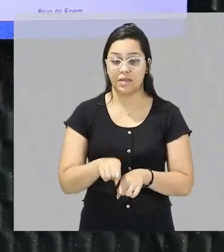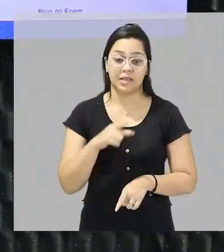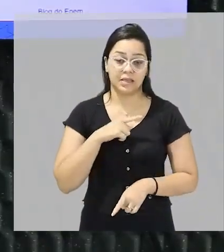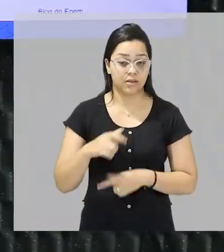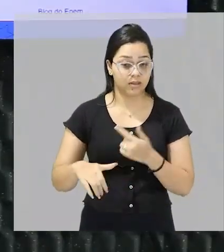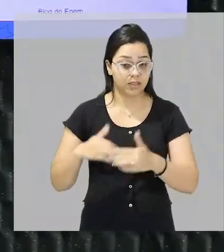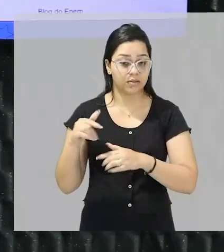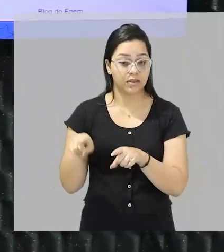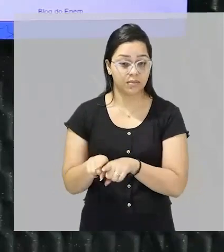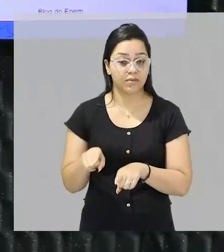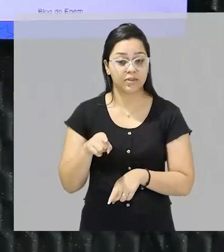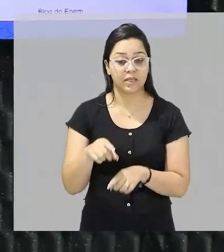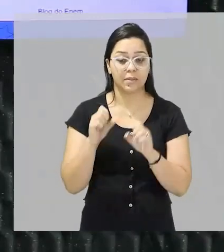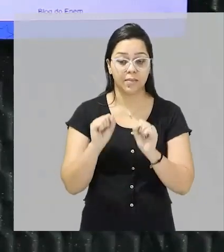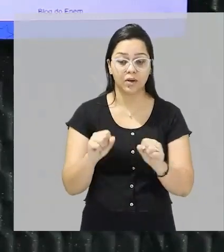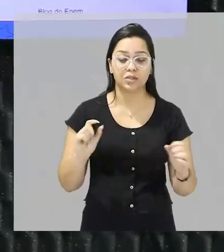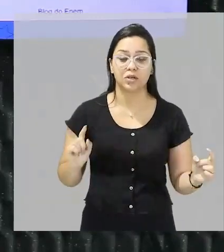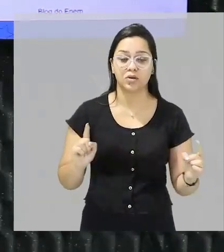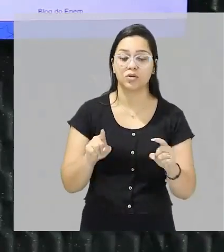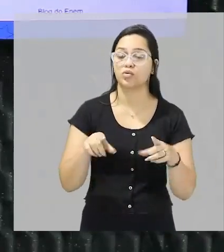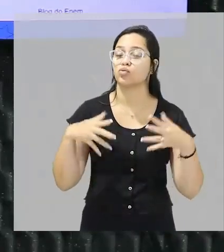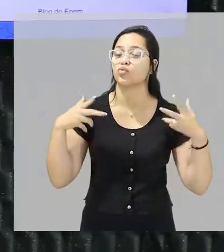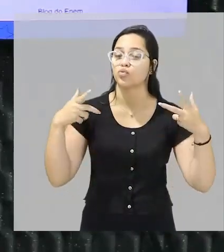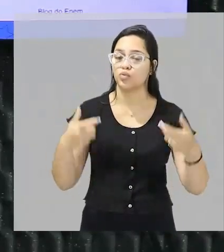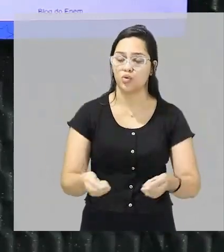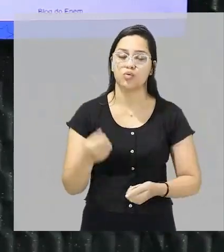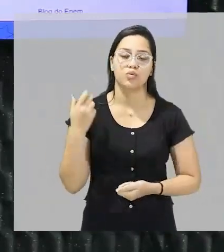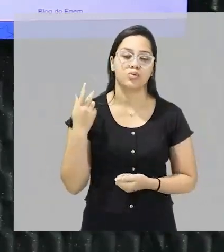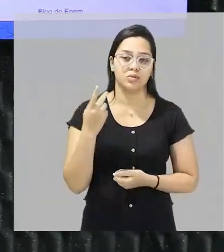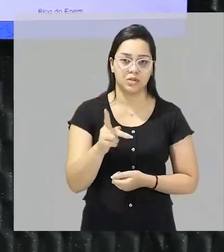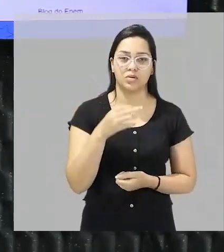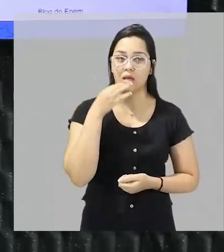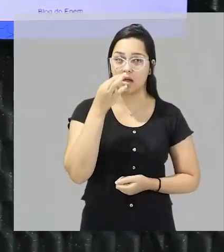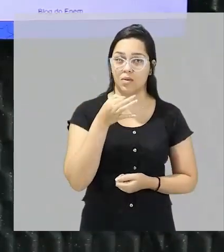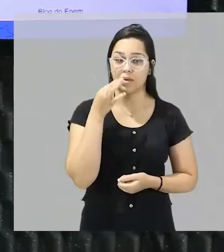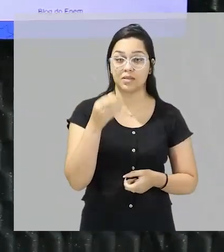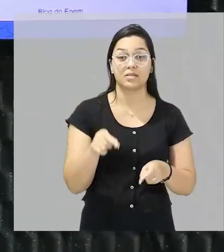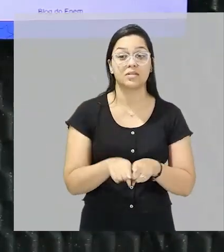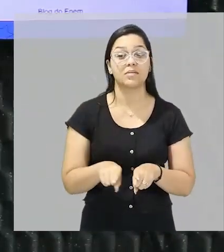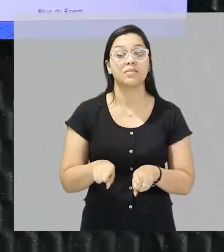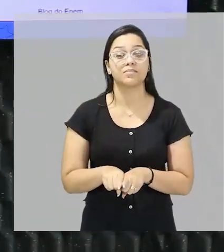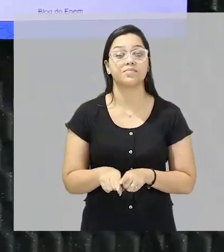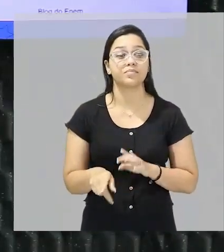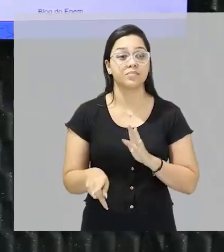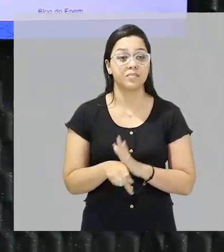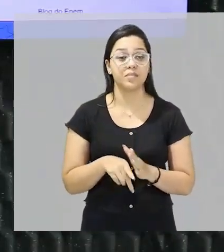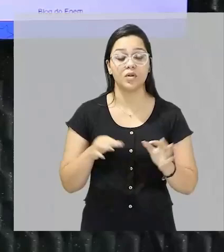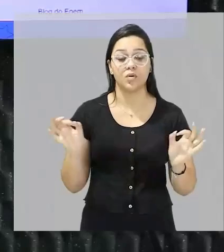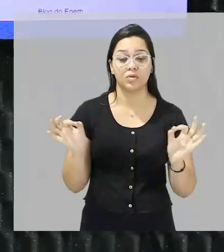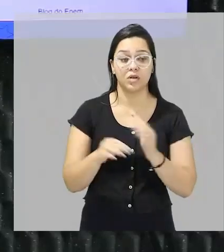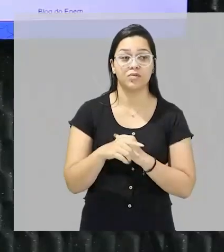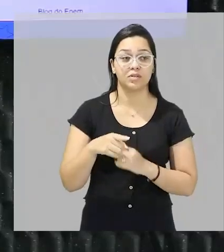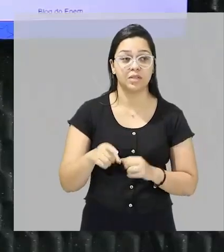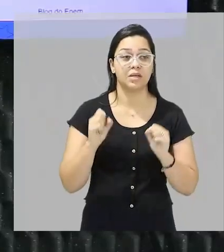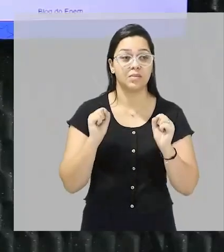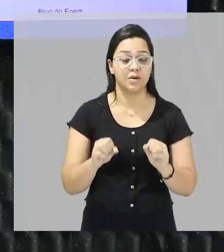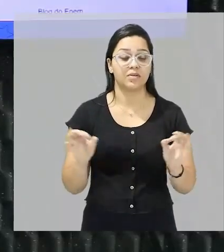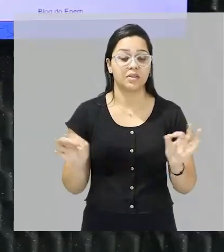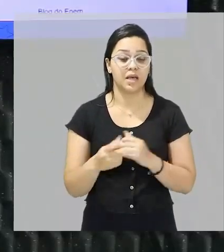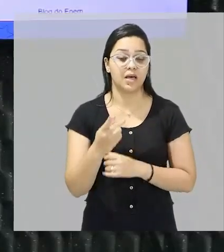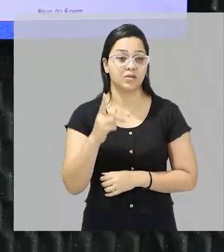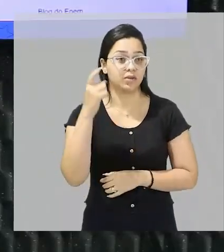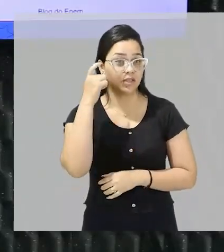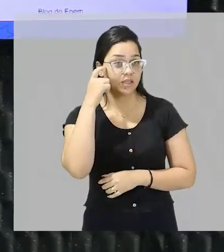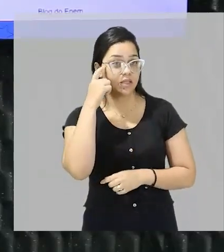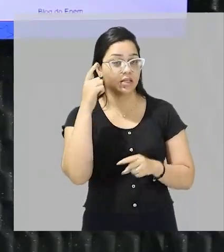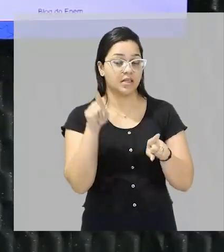do desenvolvimento, você possa colocar todos os seus argumentos. E que no parágrafo de conclusão, você finalize a sua